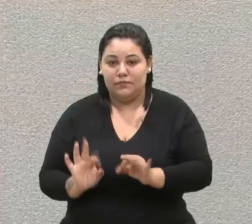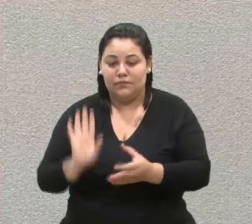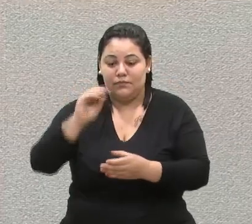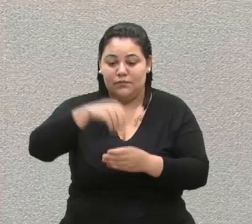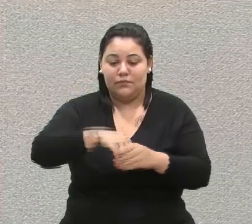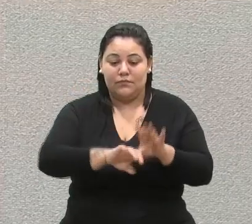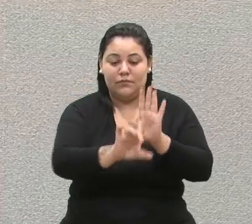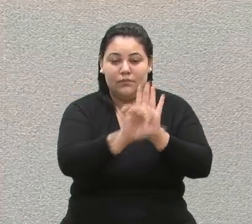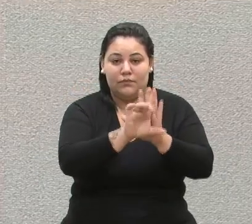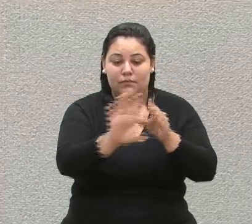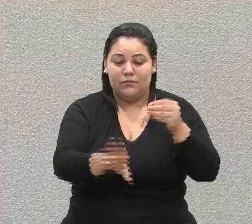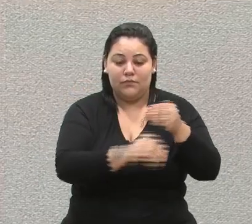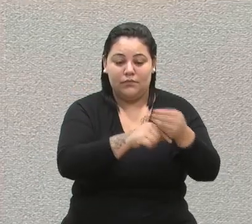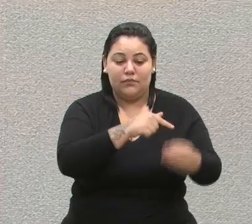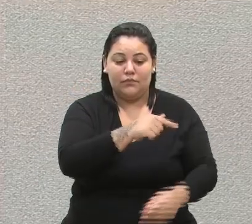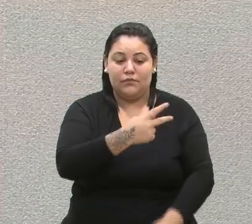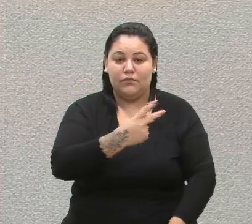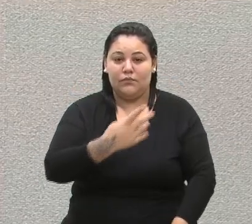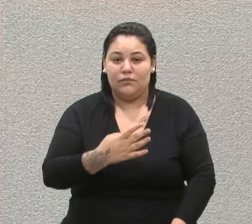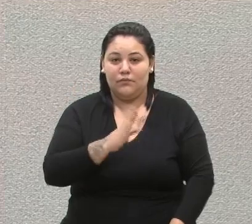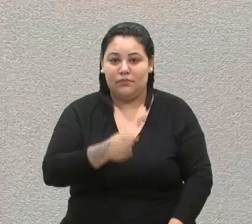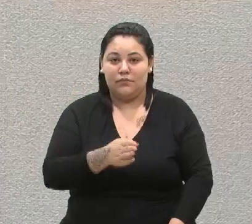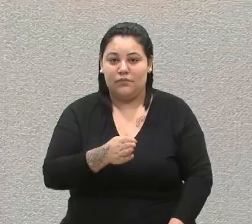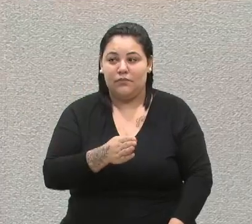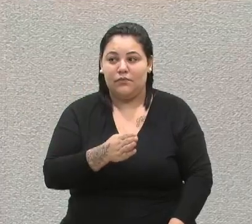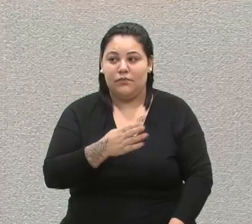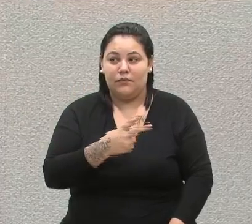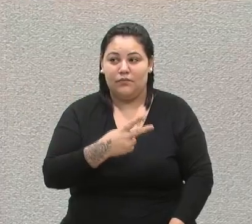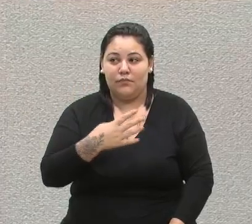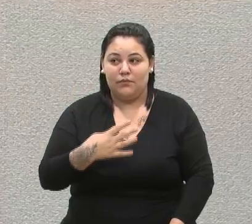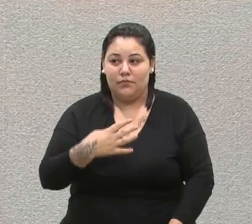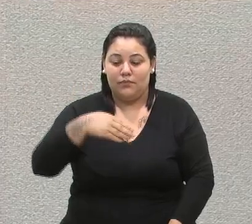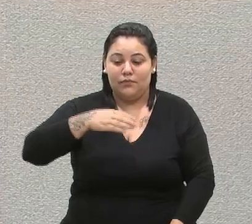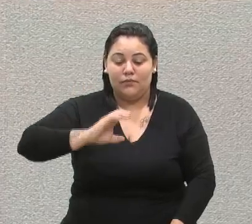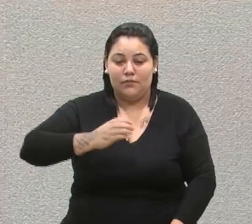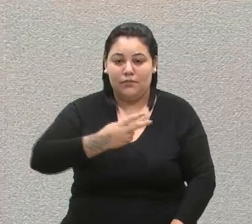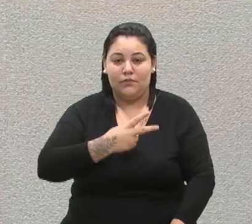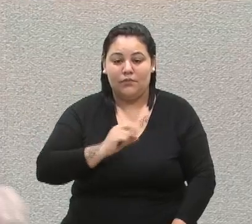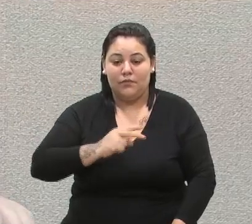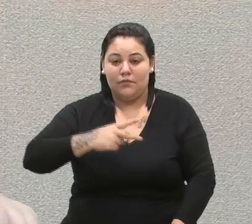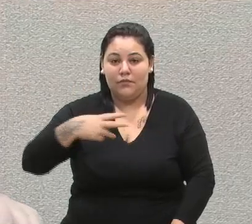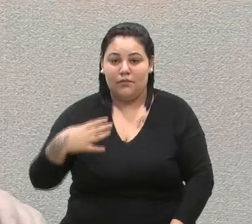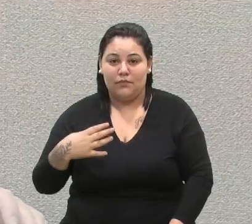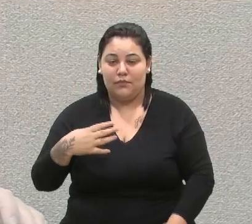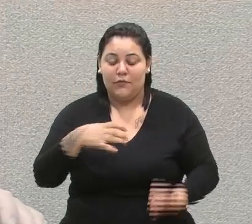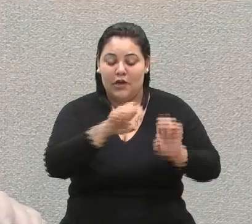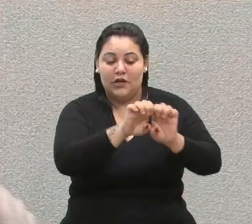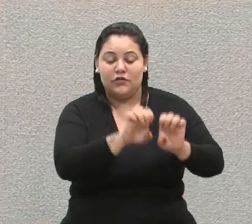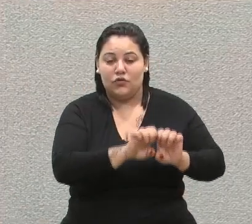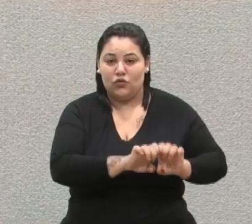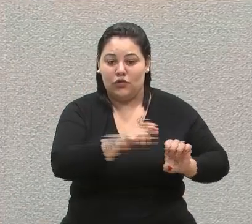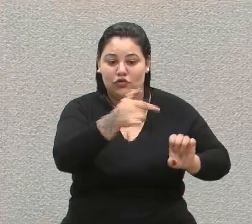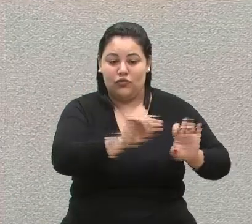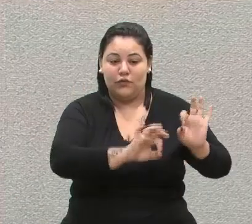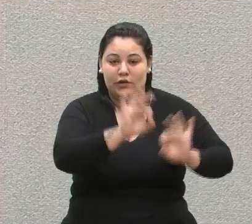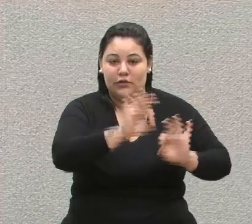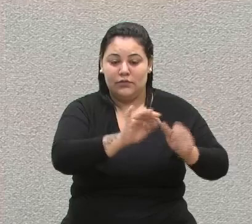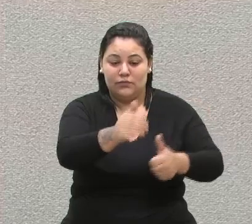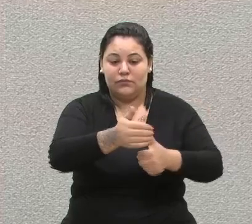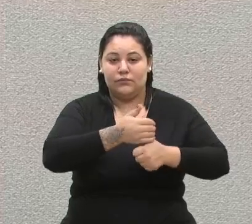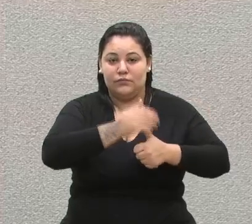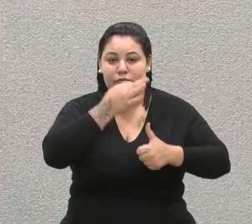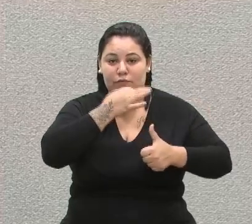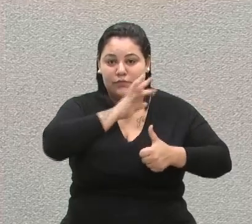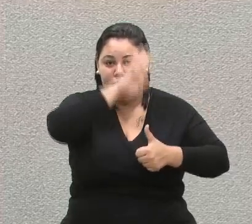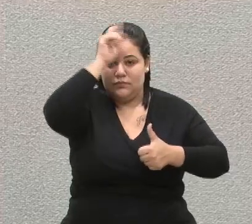Complementar número 724, de 24 de março de 2023, que reestrutura o Conselho Tutelar do município de Caxias do